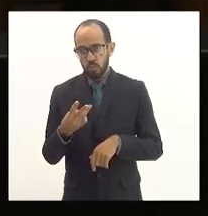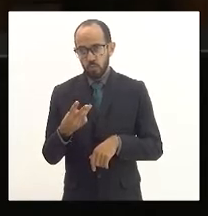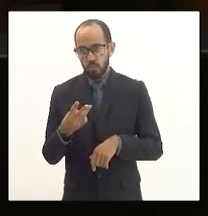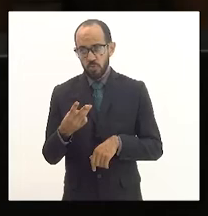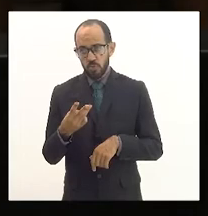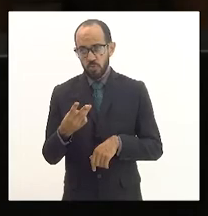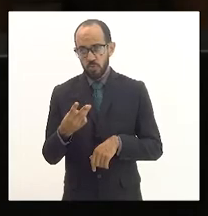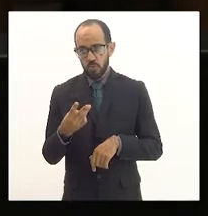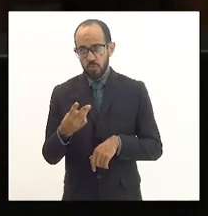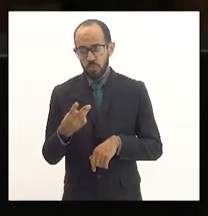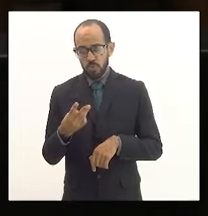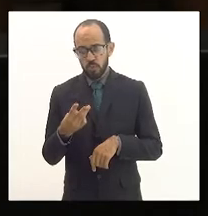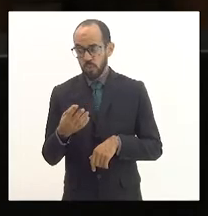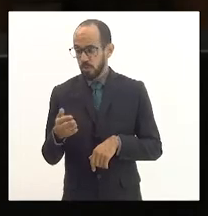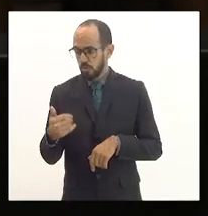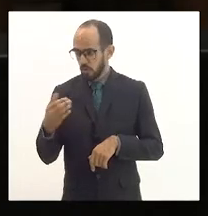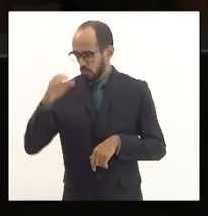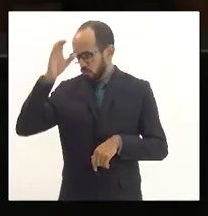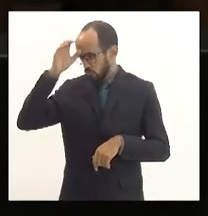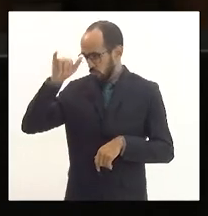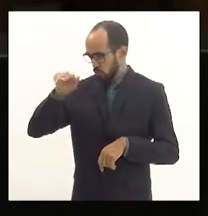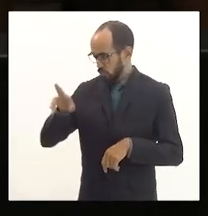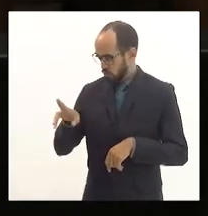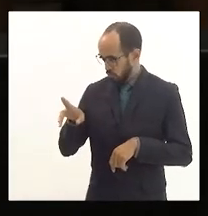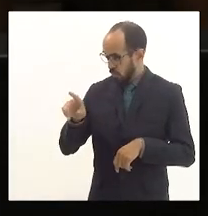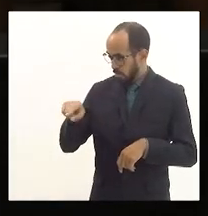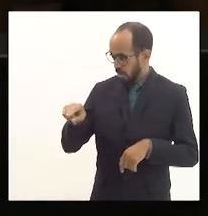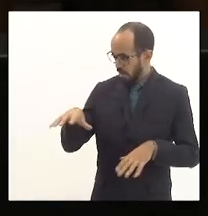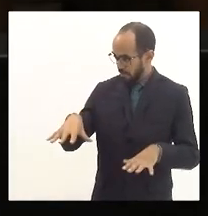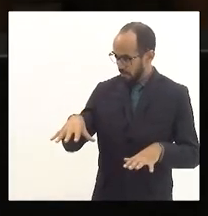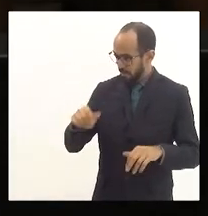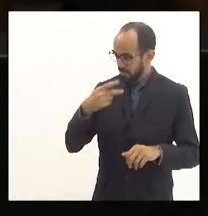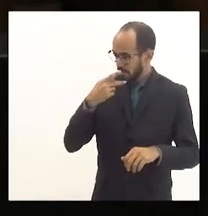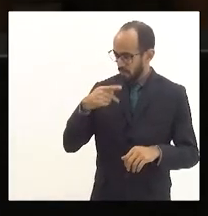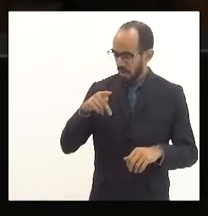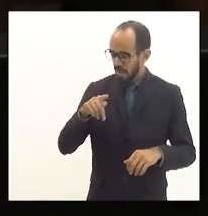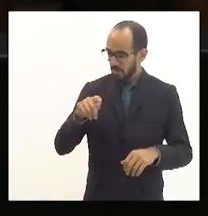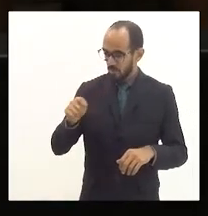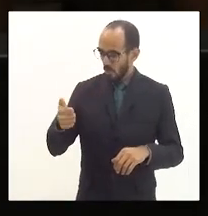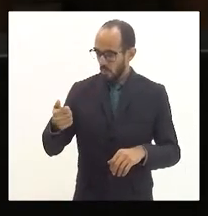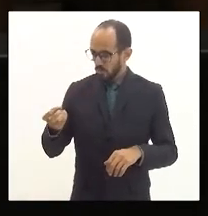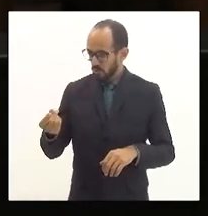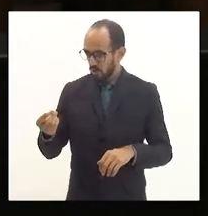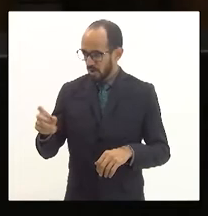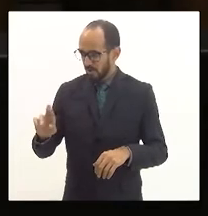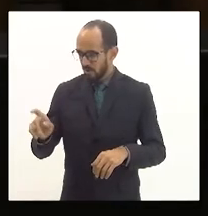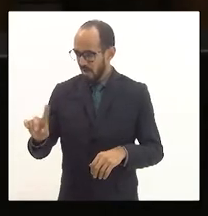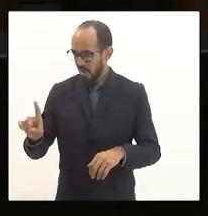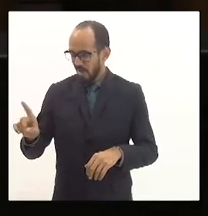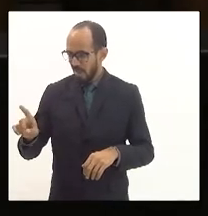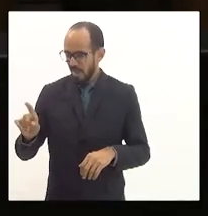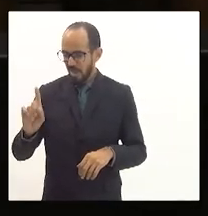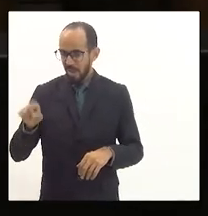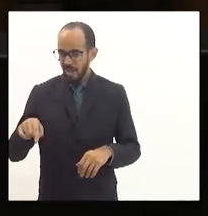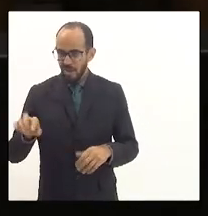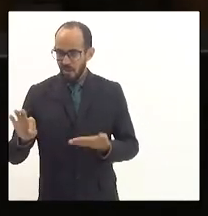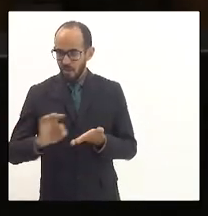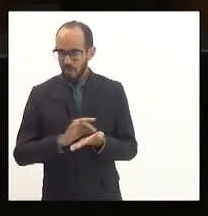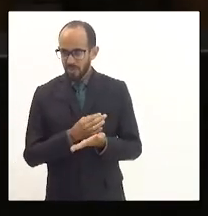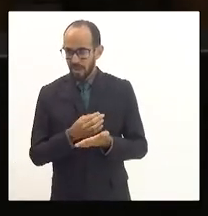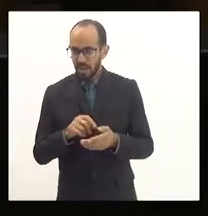nós não estamos aqui falando de zerinho a menos não nós estamos falando de um